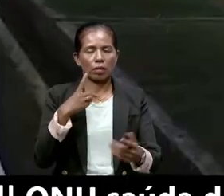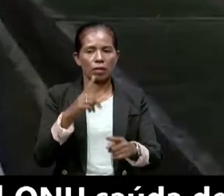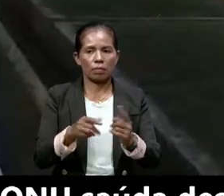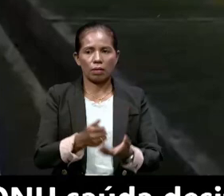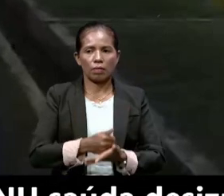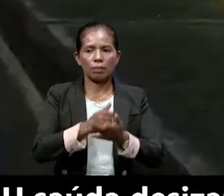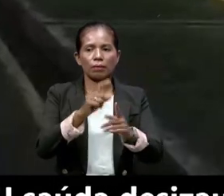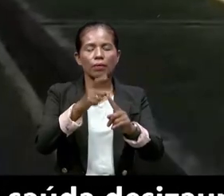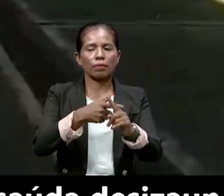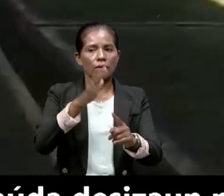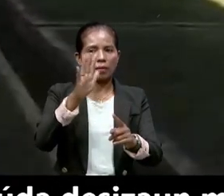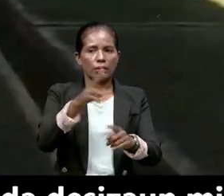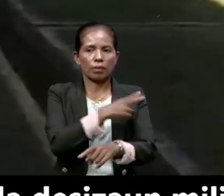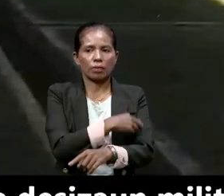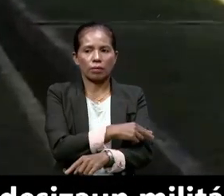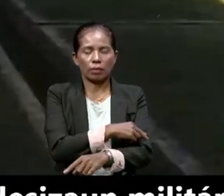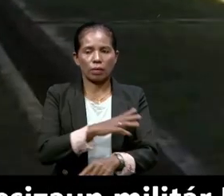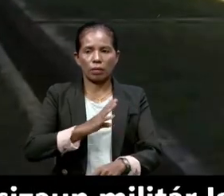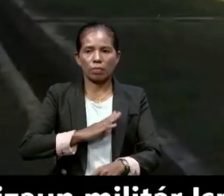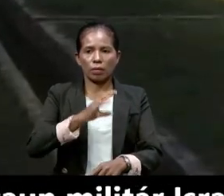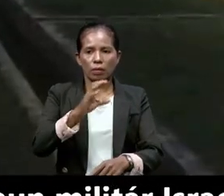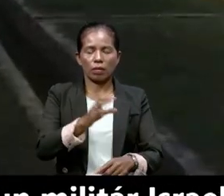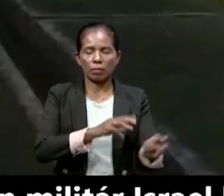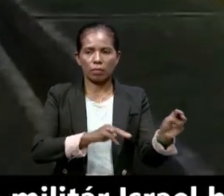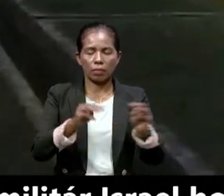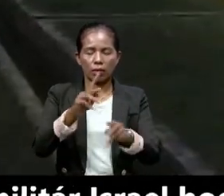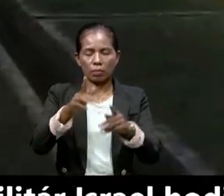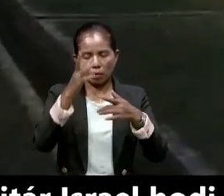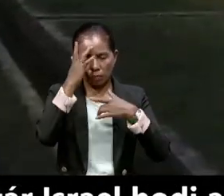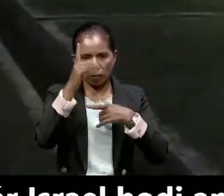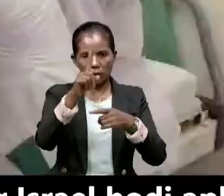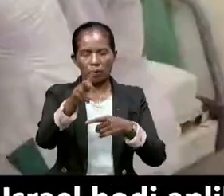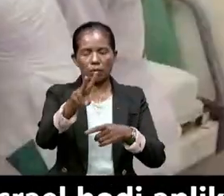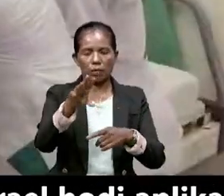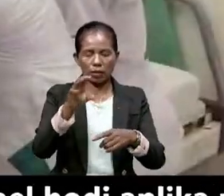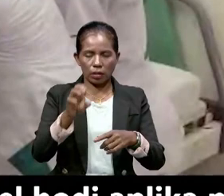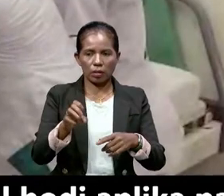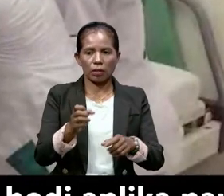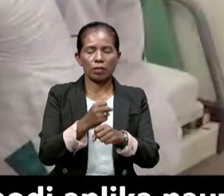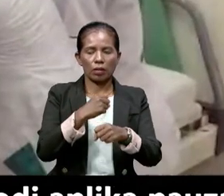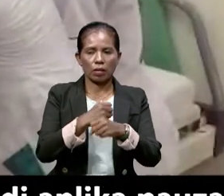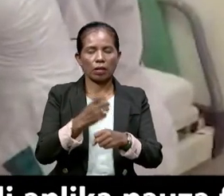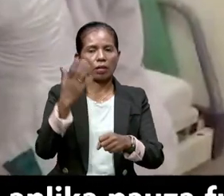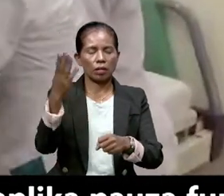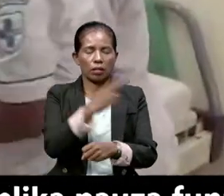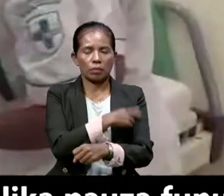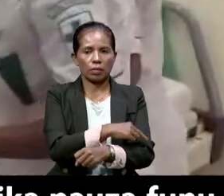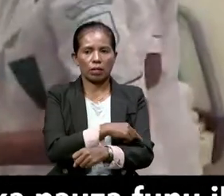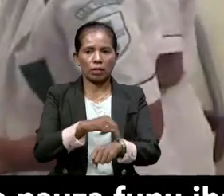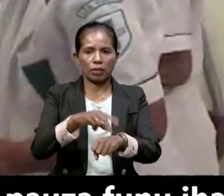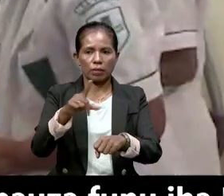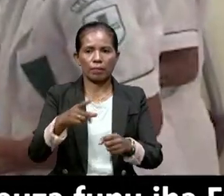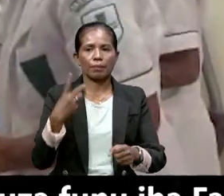E a Fulan Lima Nilaran, Hospital Regional Balcão, transfer paciente a Mutuk Atos Rua Recin, onde há o tratamento do Hospital Nacional.